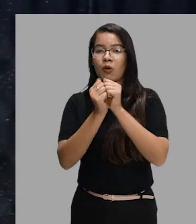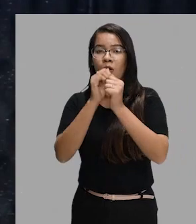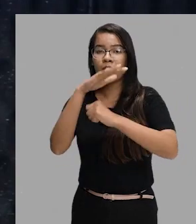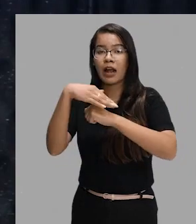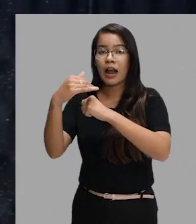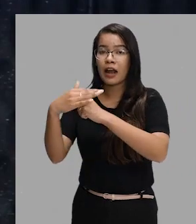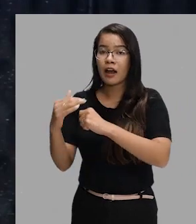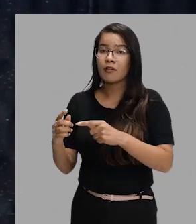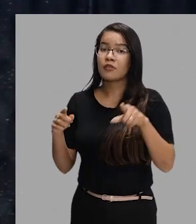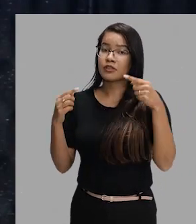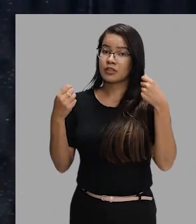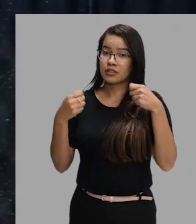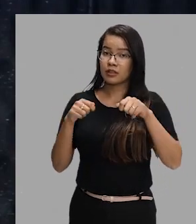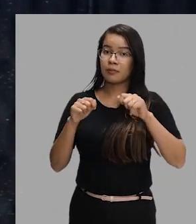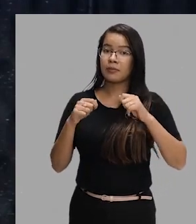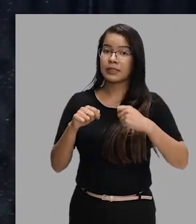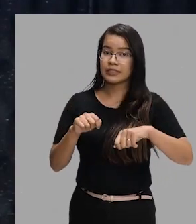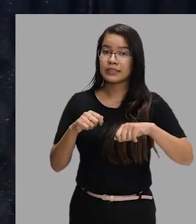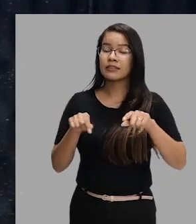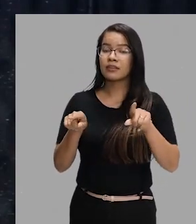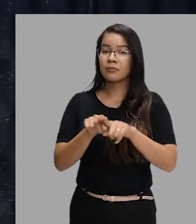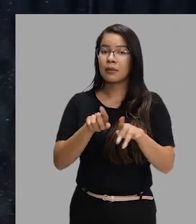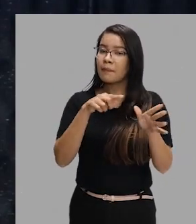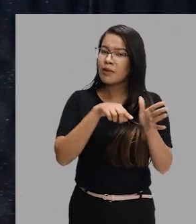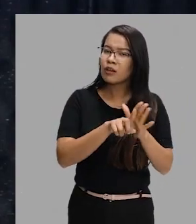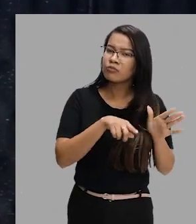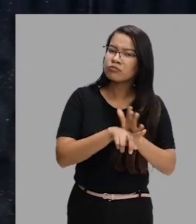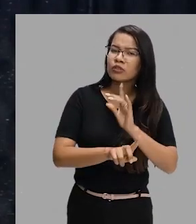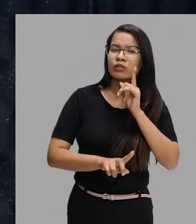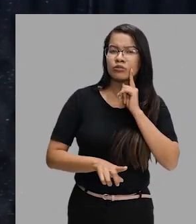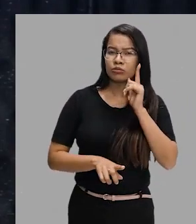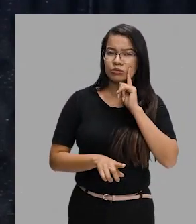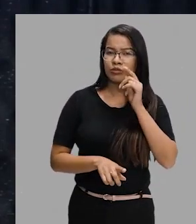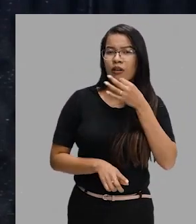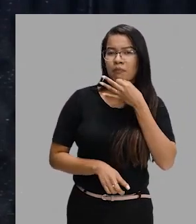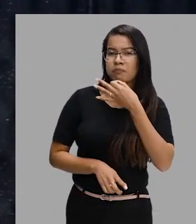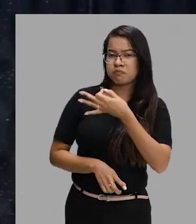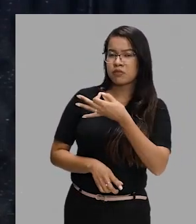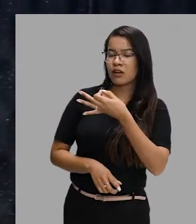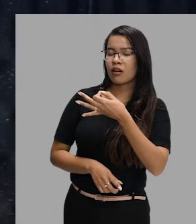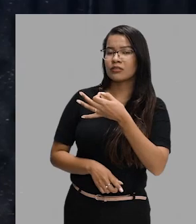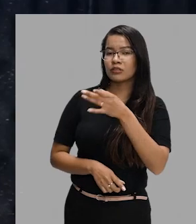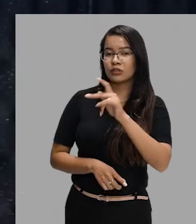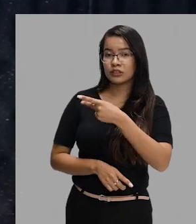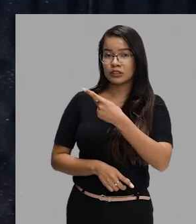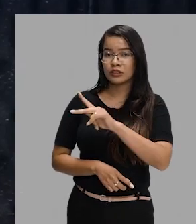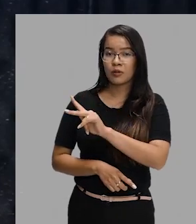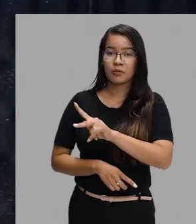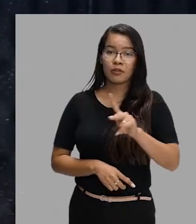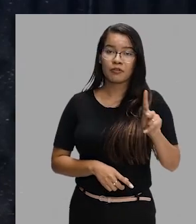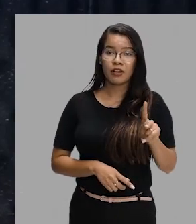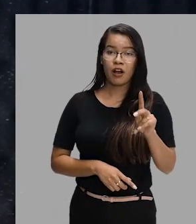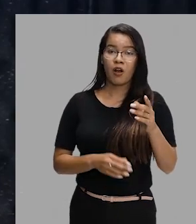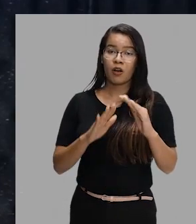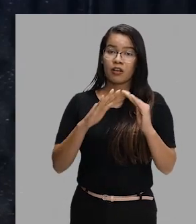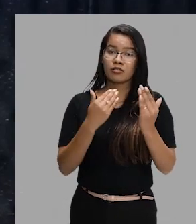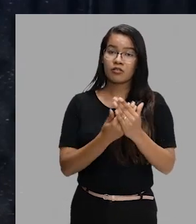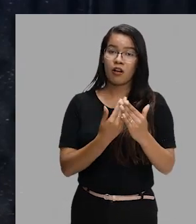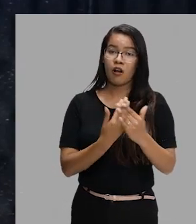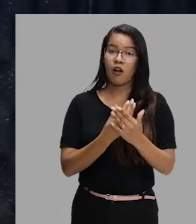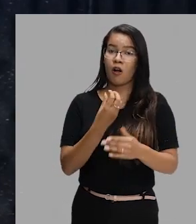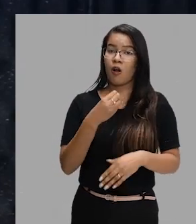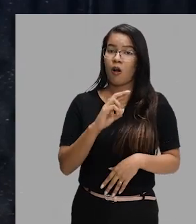seu professor, com a sua professora, na sua escola, né? De forma remota, né? Via Google Meet,